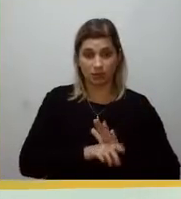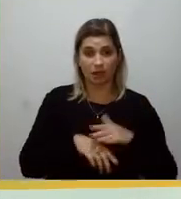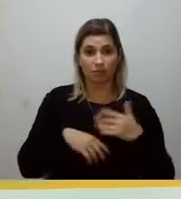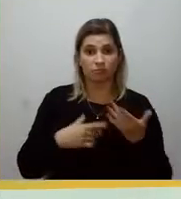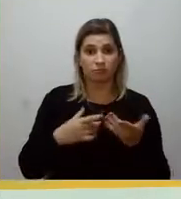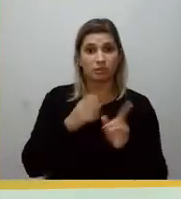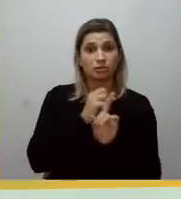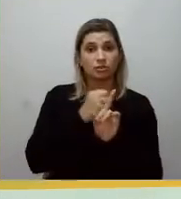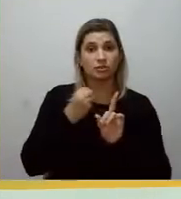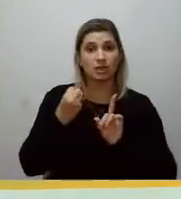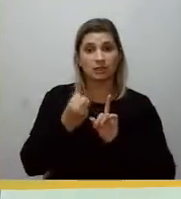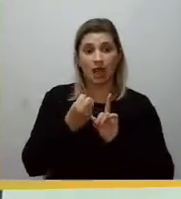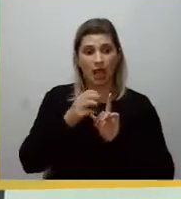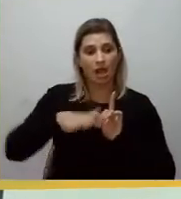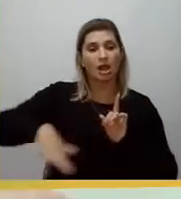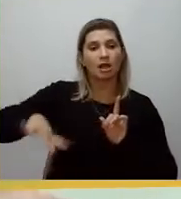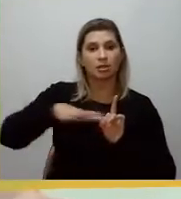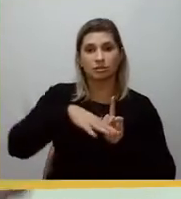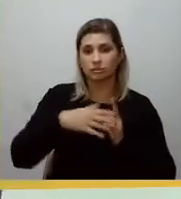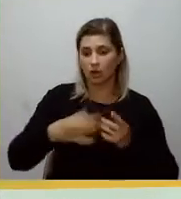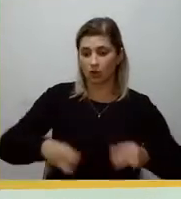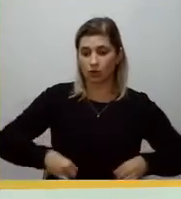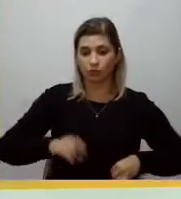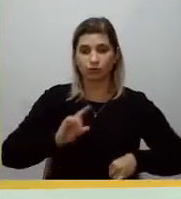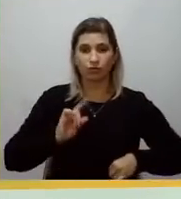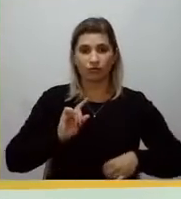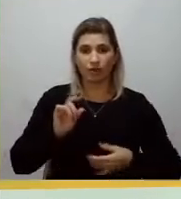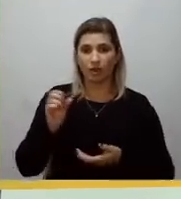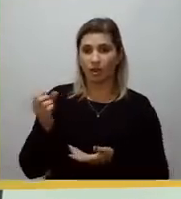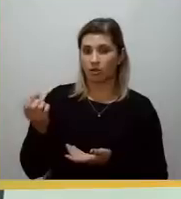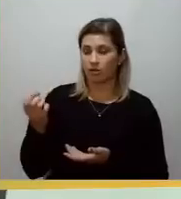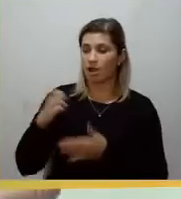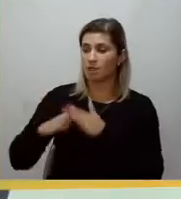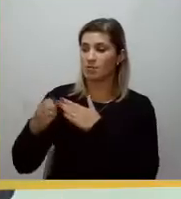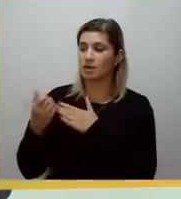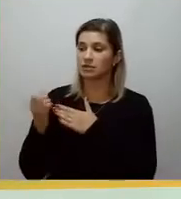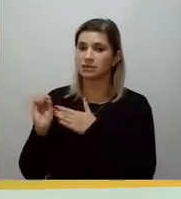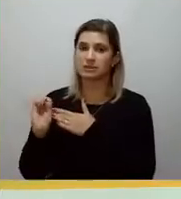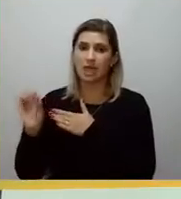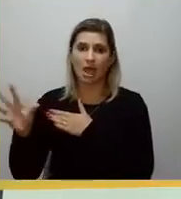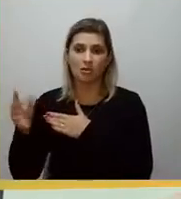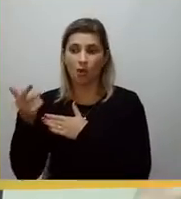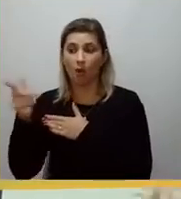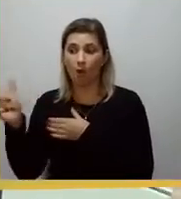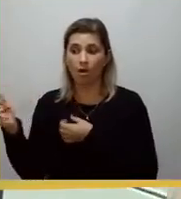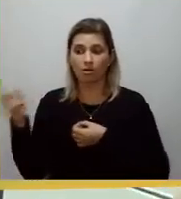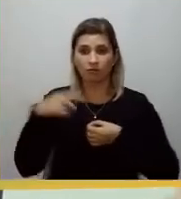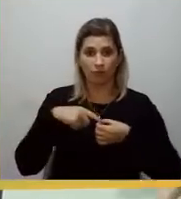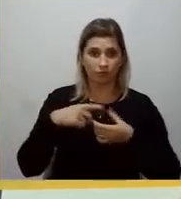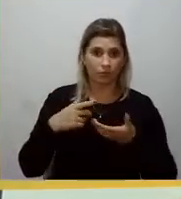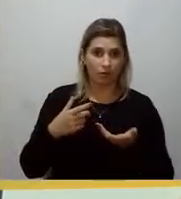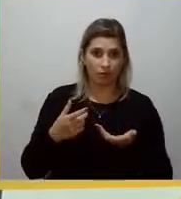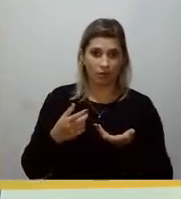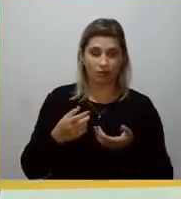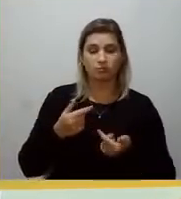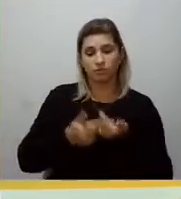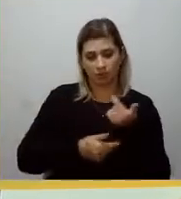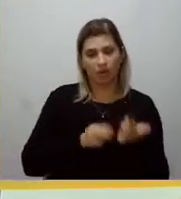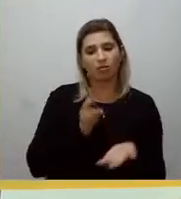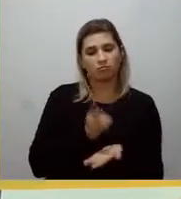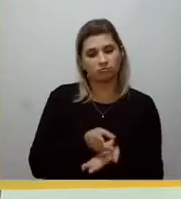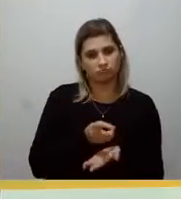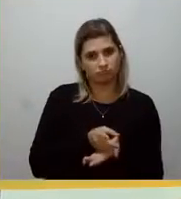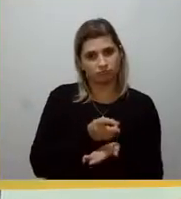não sofreu com a saída de uma empresa e a entrada de outra. Não aumentou a tarifa, o serviço continuou sendo prestado. A lei